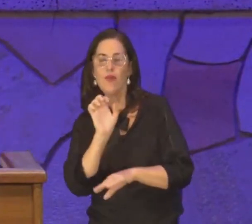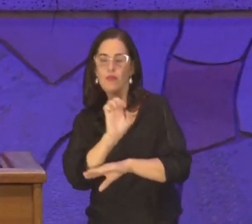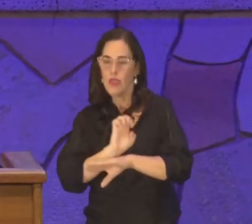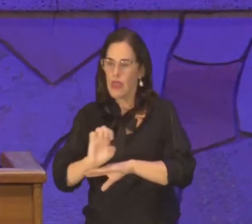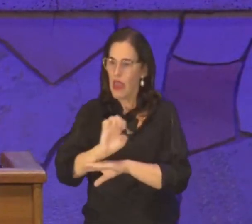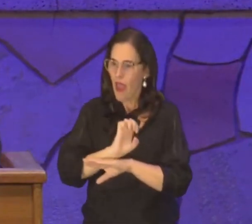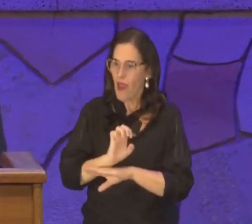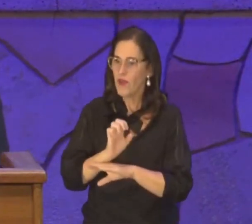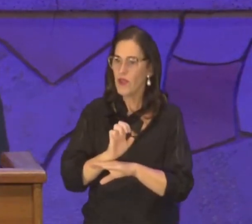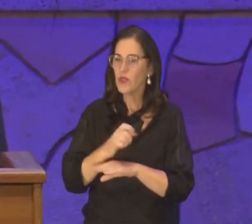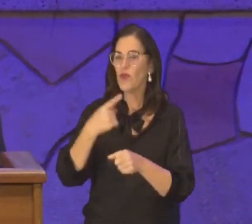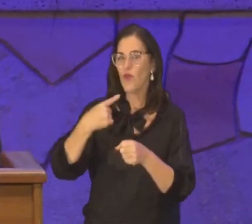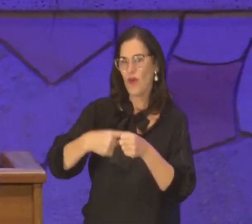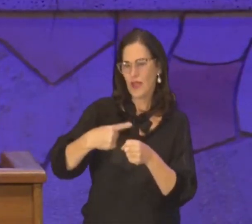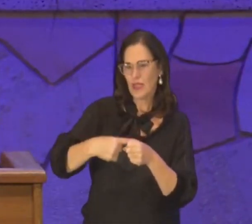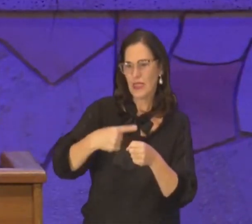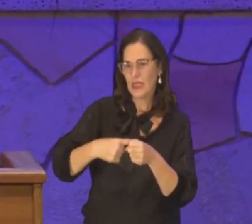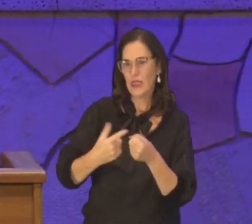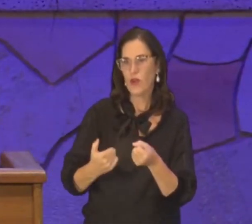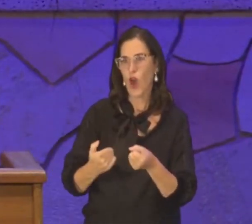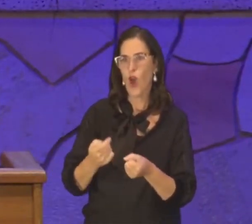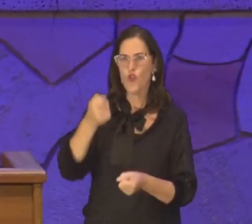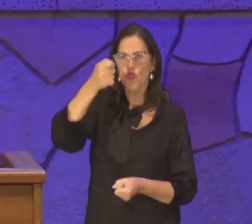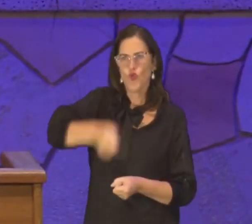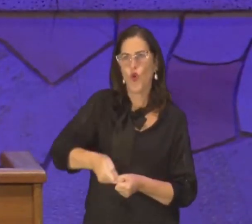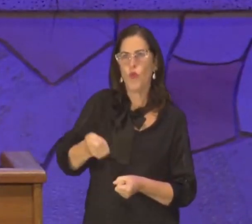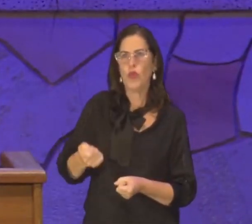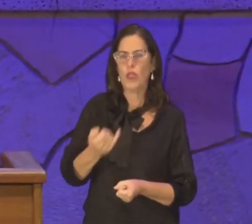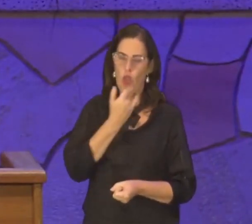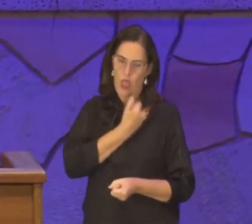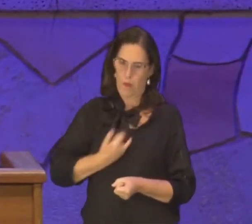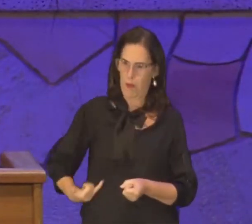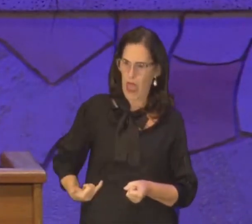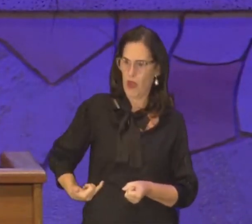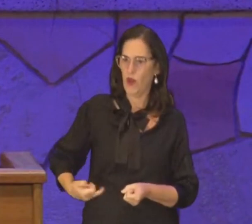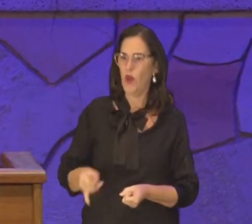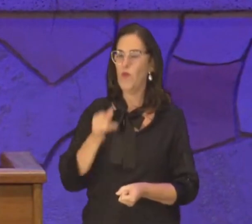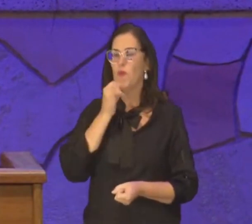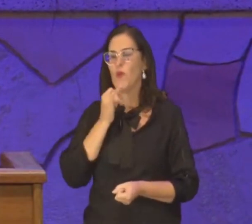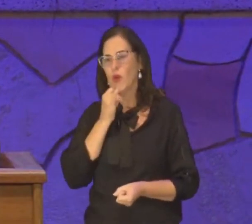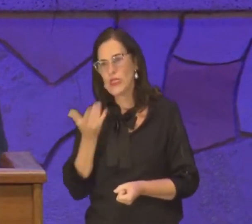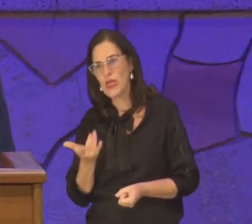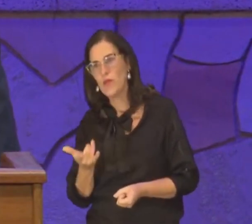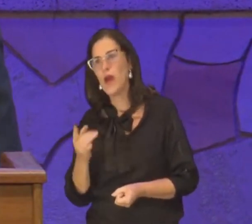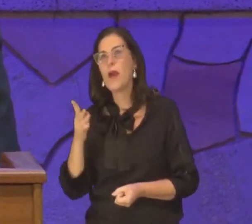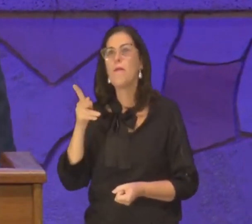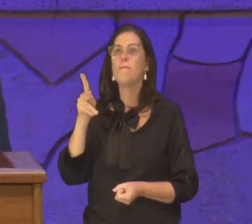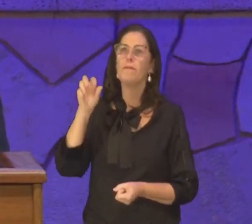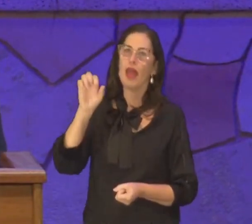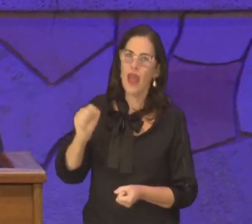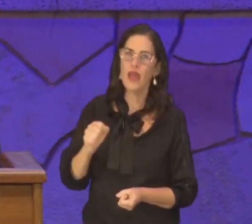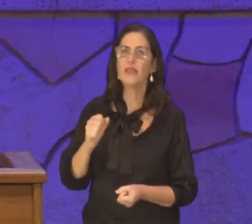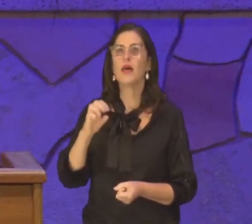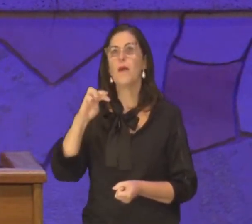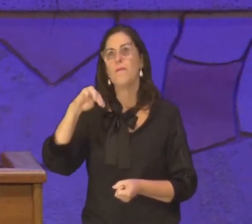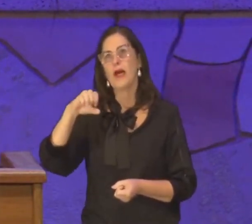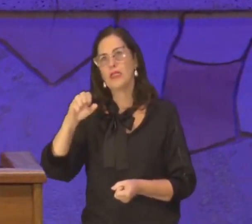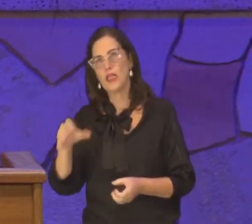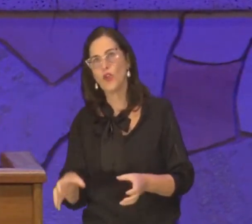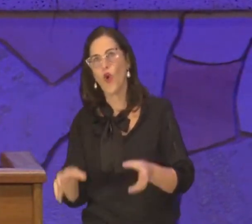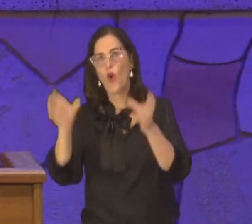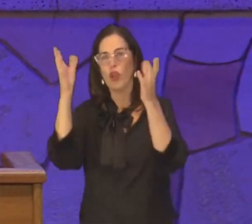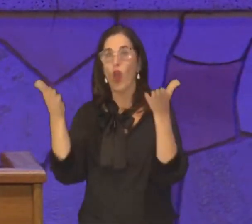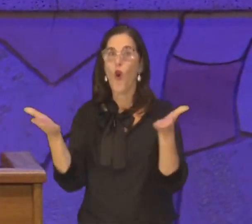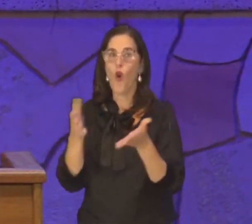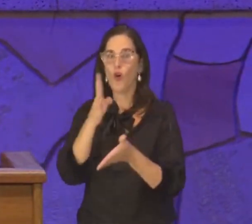que esteve sob domínio de alguns impérios, como por exemplo os lídios, os persas, os macedônios, os romanos